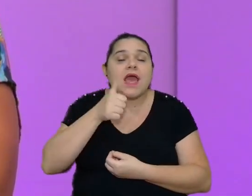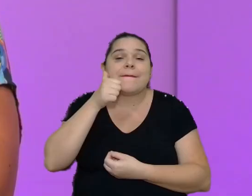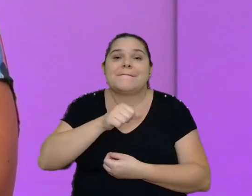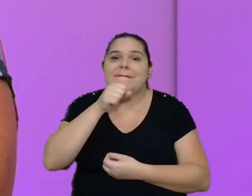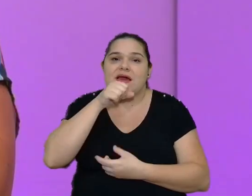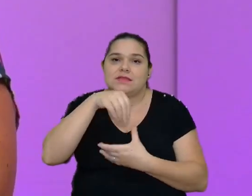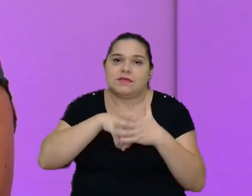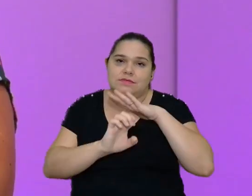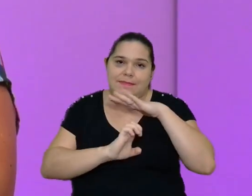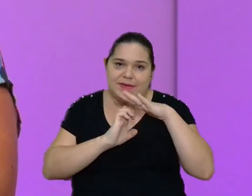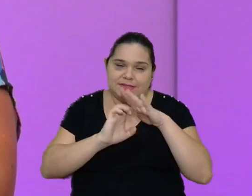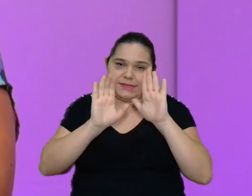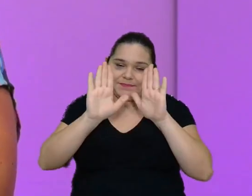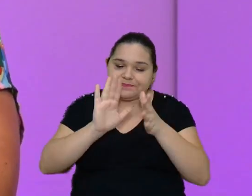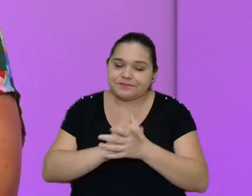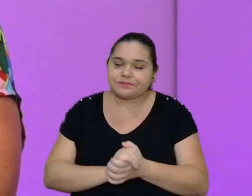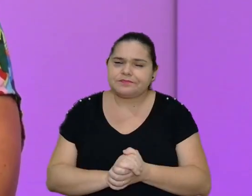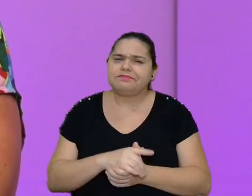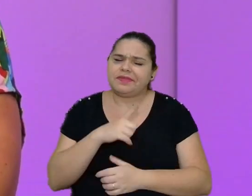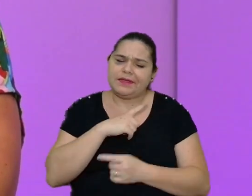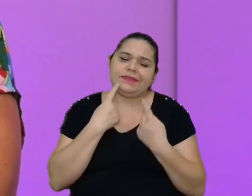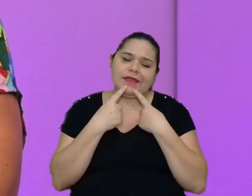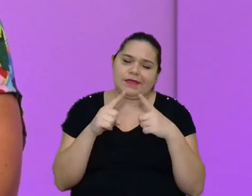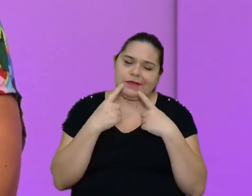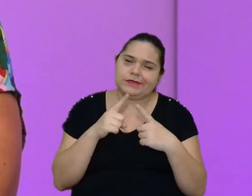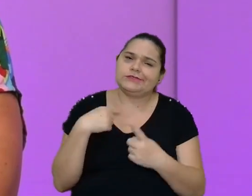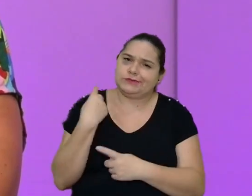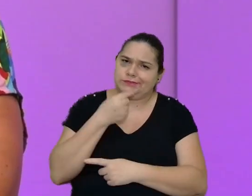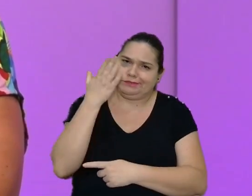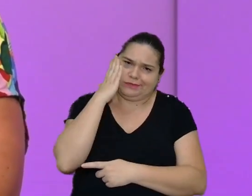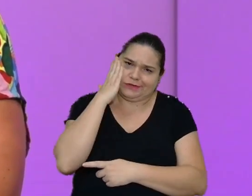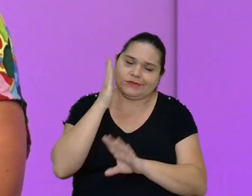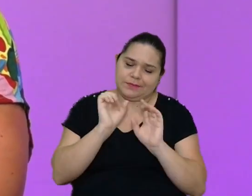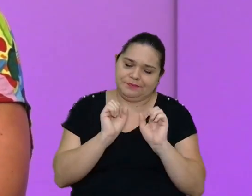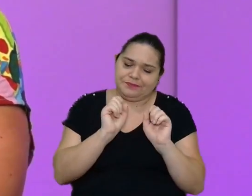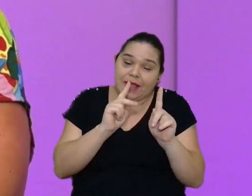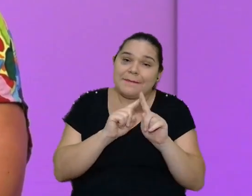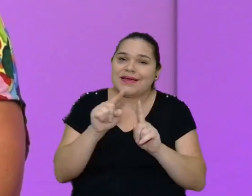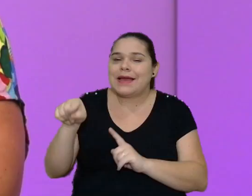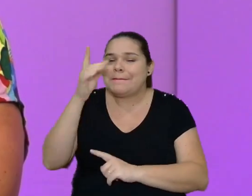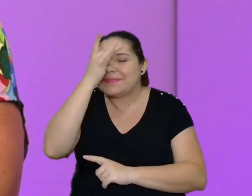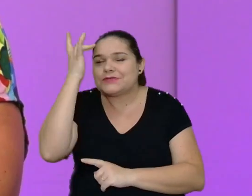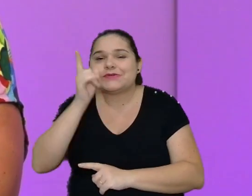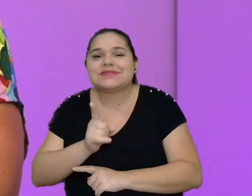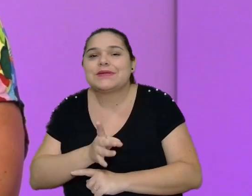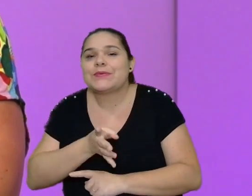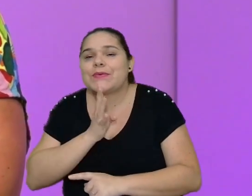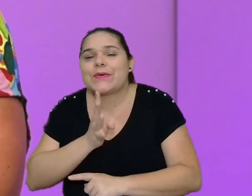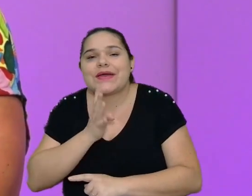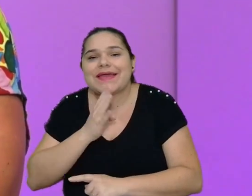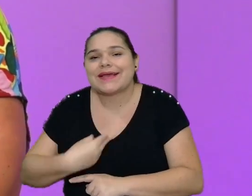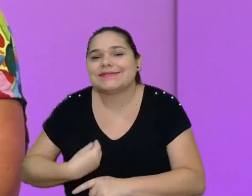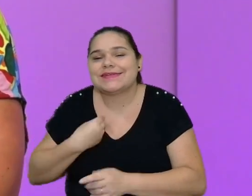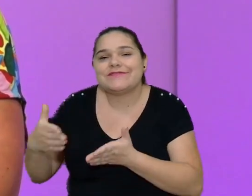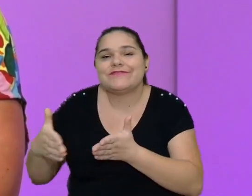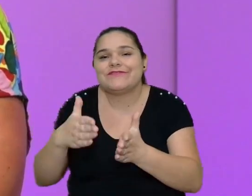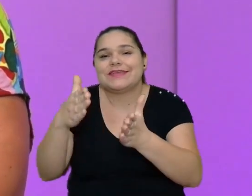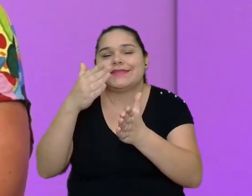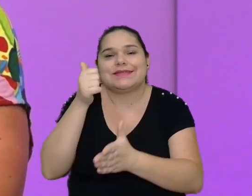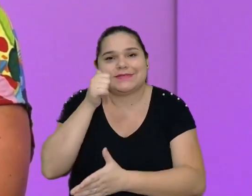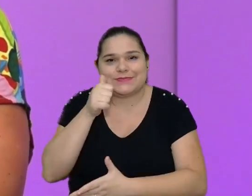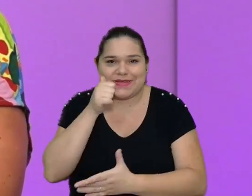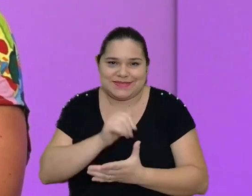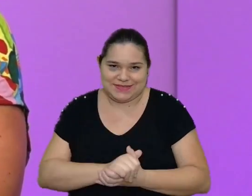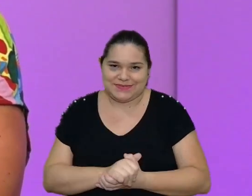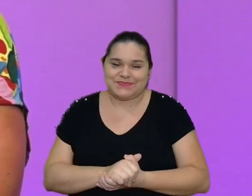Bom, tem essas críticas, a gente sabe, né? Mas certamente são pessoas que não conhecem essa jornada dessas mulheres. Porque essa